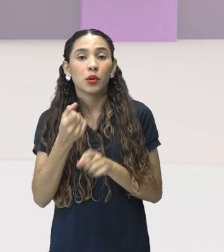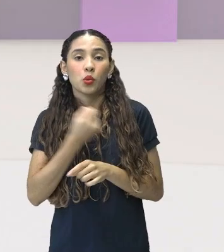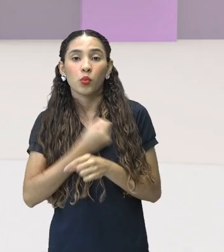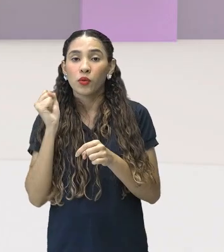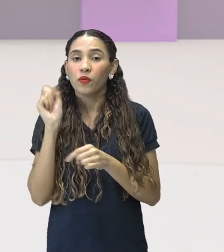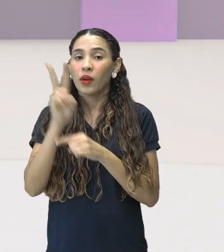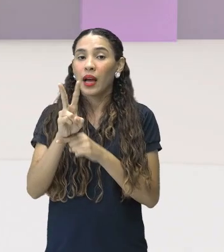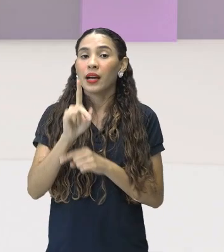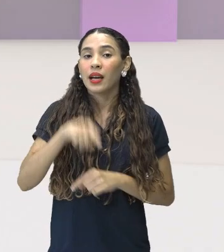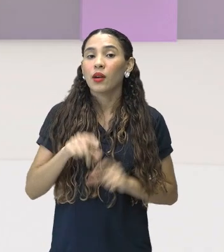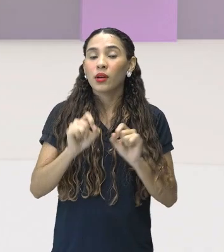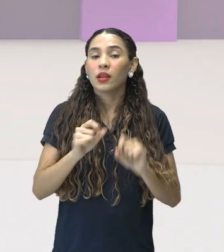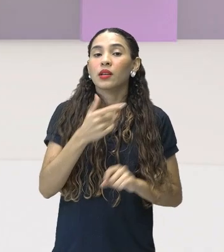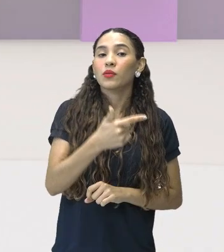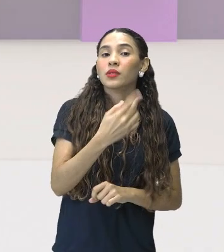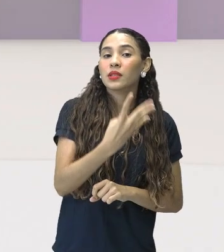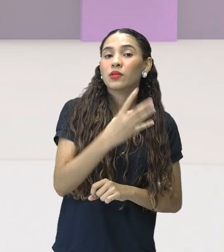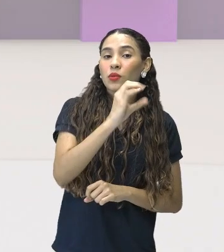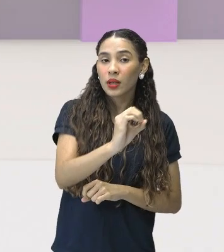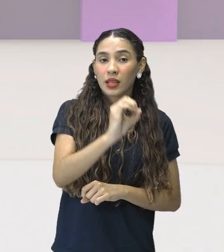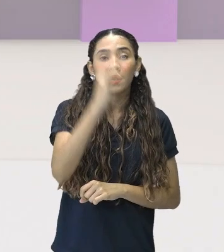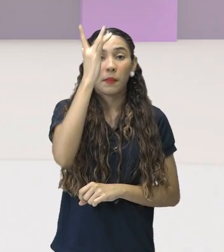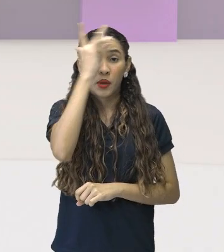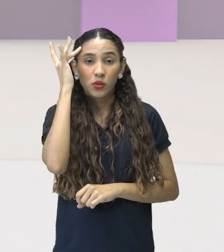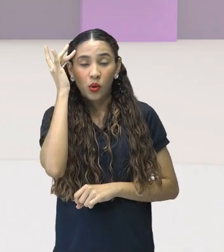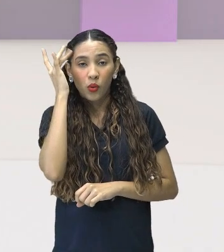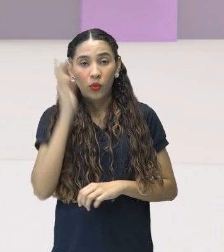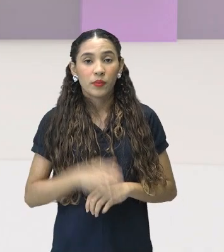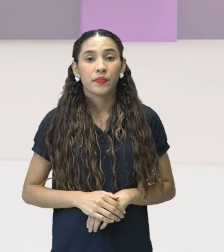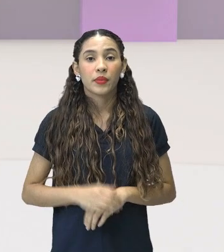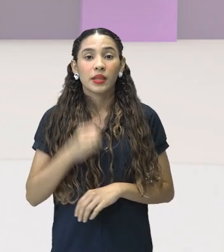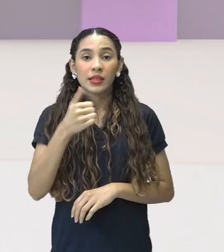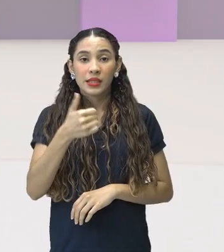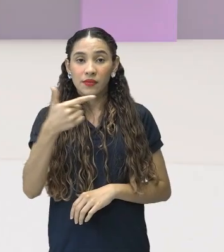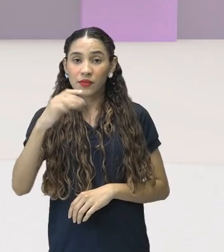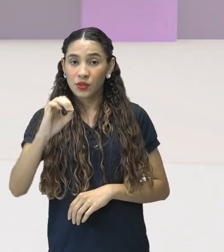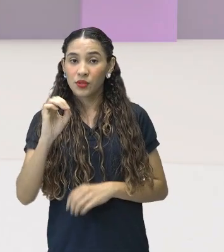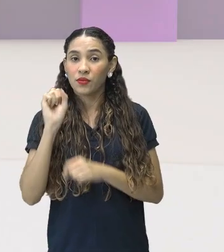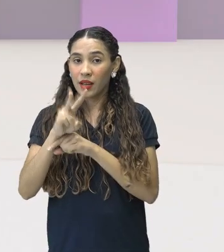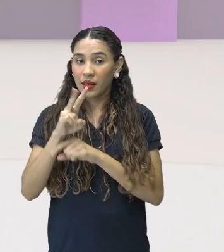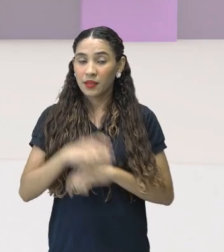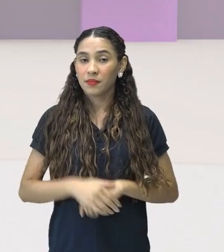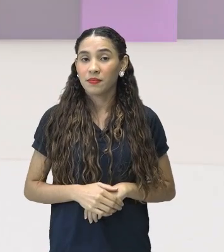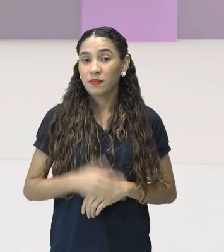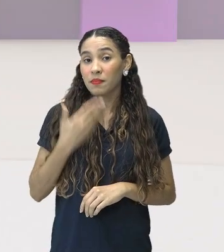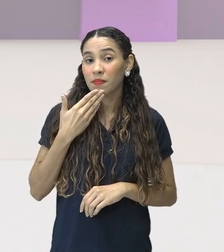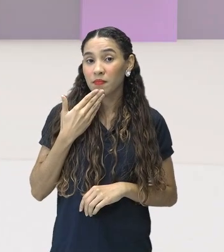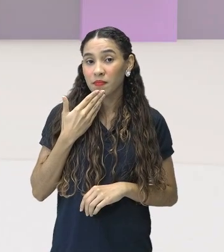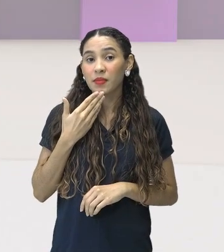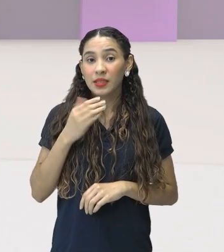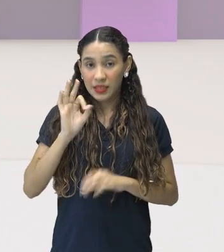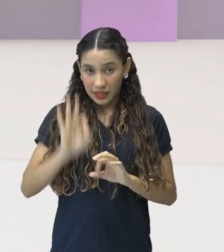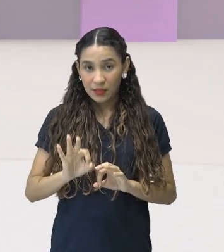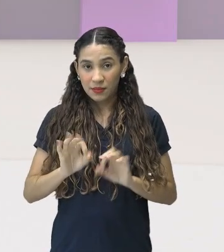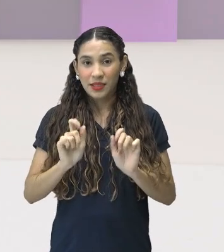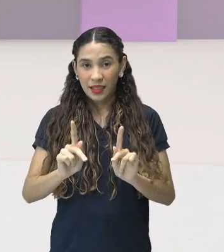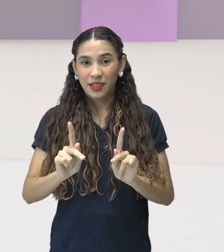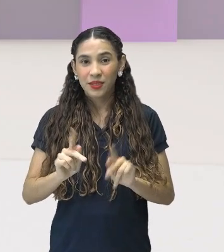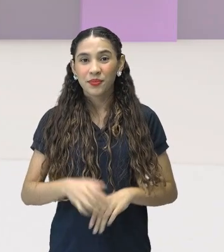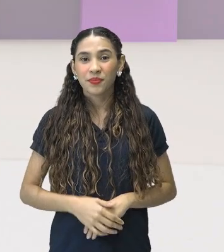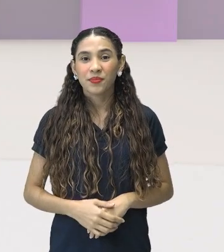são 240 candidatos e 120 vagas. Melhor. Isso aí mesmo, tá